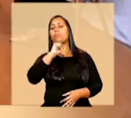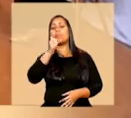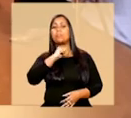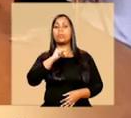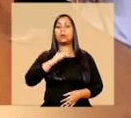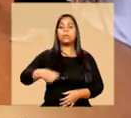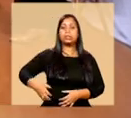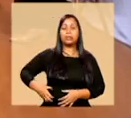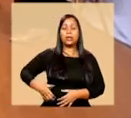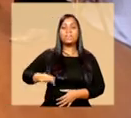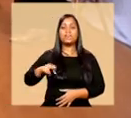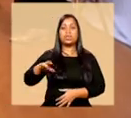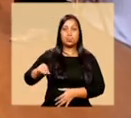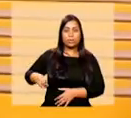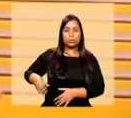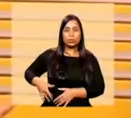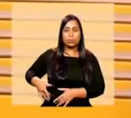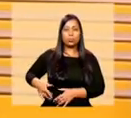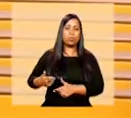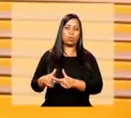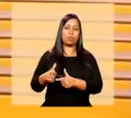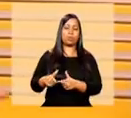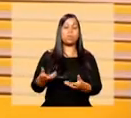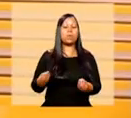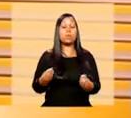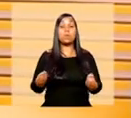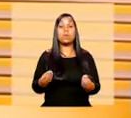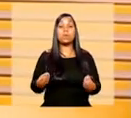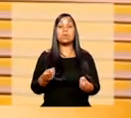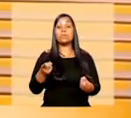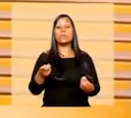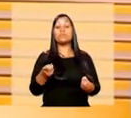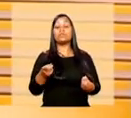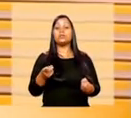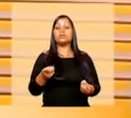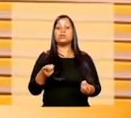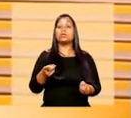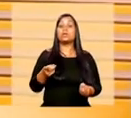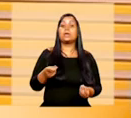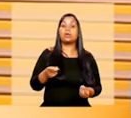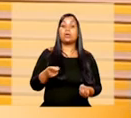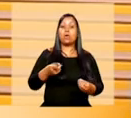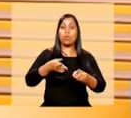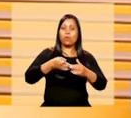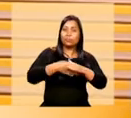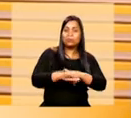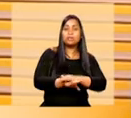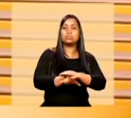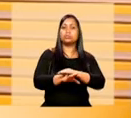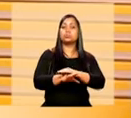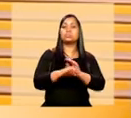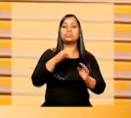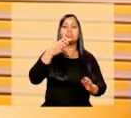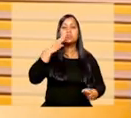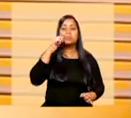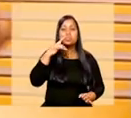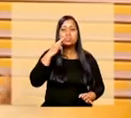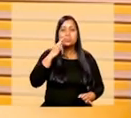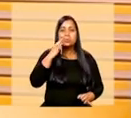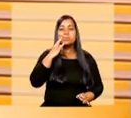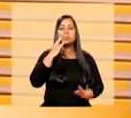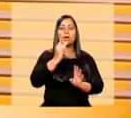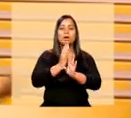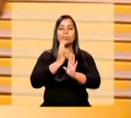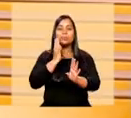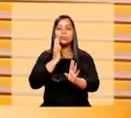debilitando o seu fígado. Como é que o senhor lidou com isso, com a adicção, o vício no álcool, a partir do momento